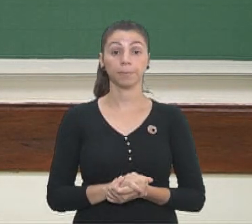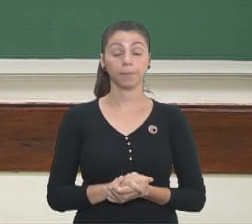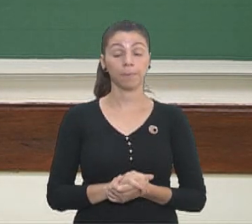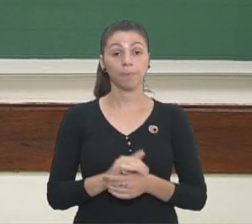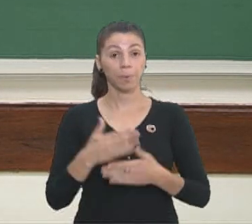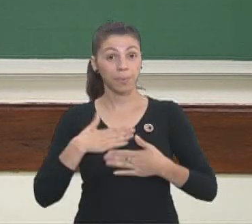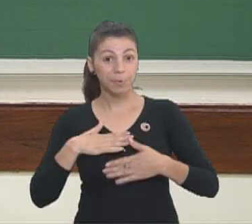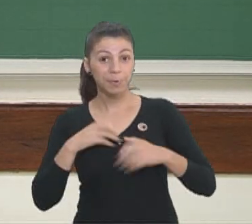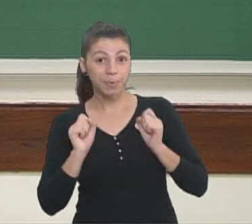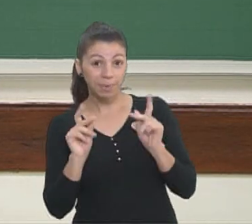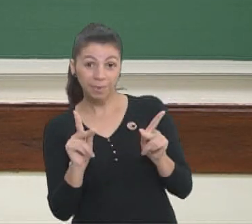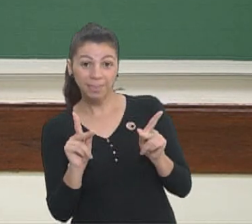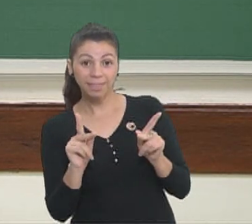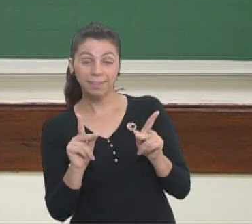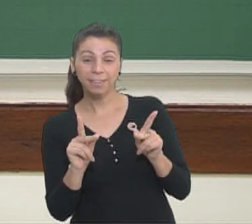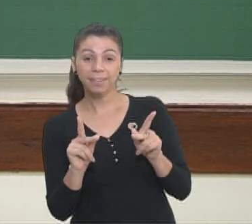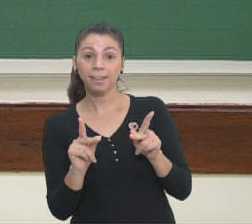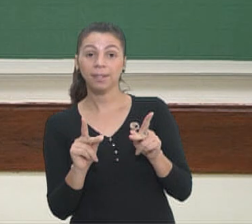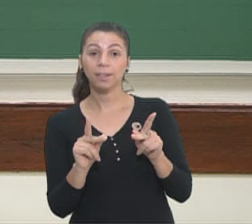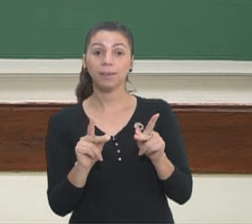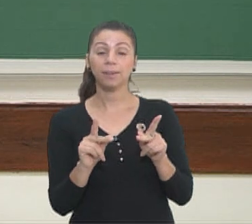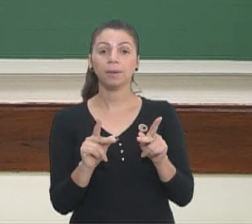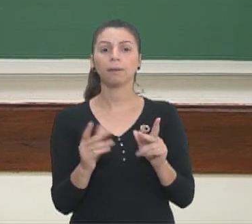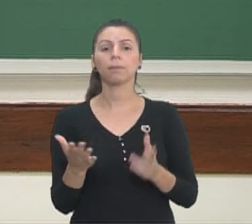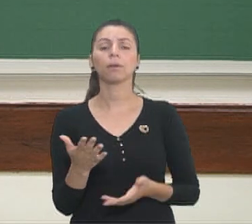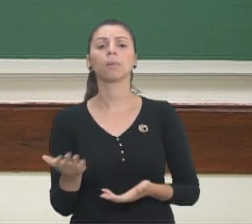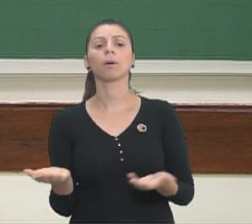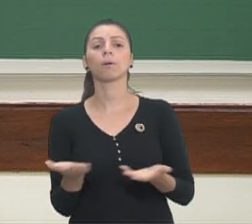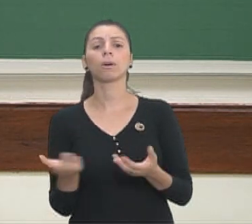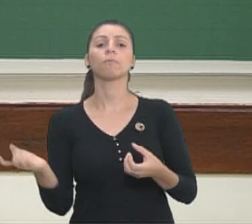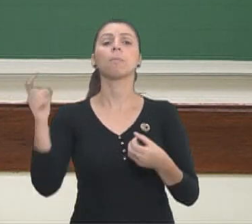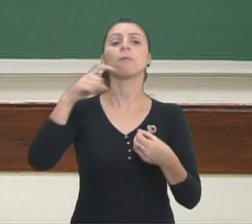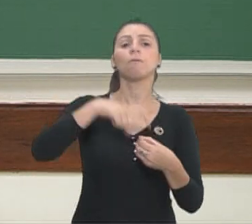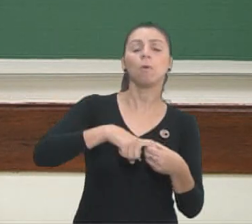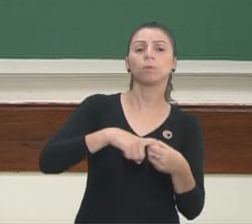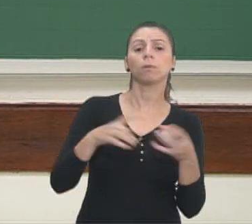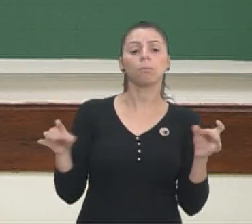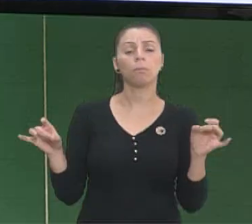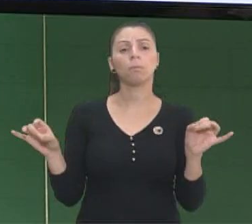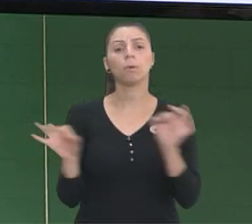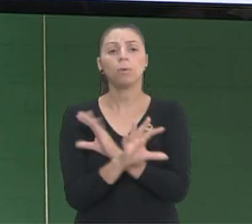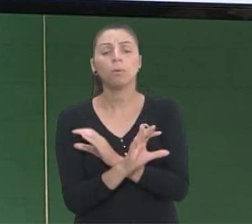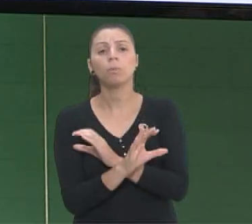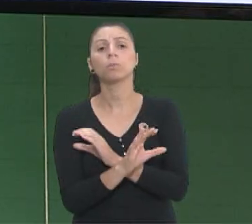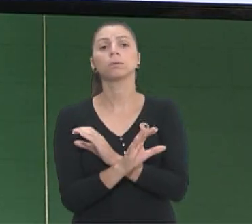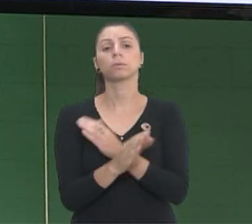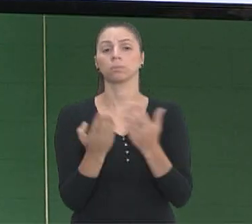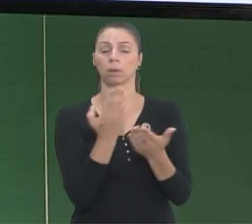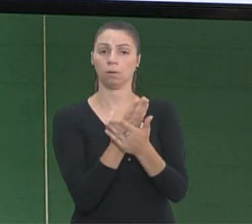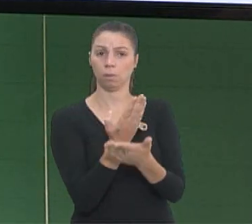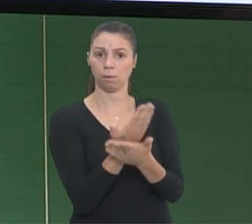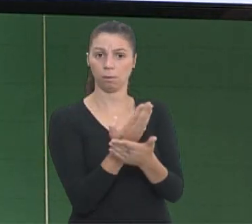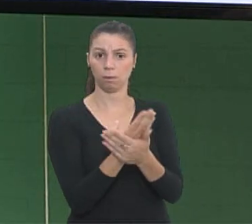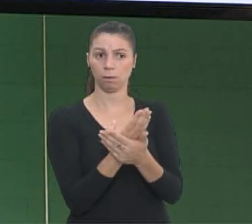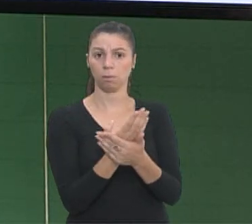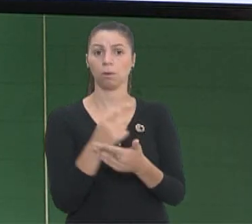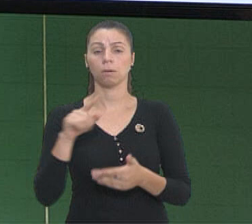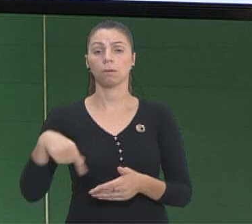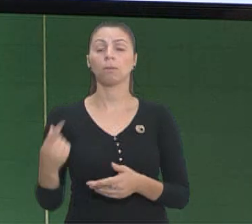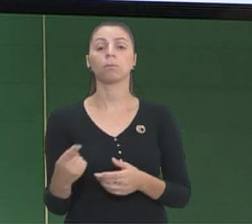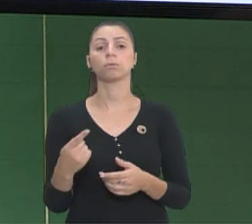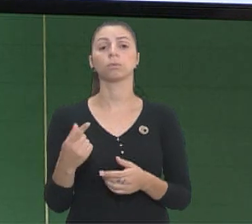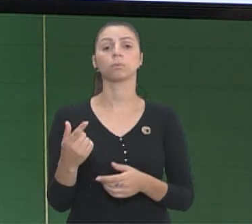Tranquilo? Turma, vamos fazer então uma retomada, uma conclusão do que foi a nossa aula. Então, vimos que o nosso